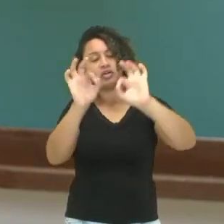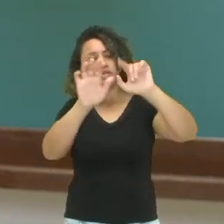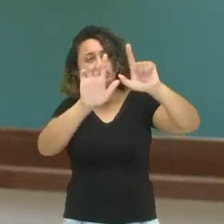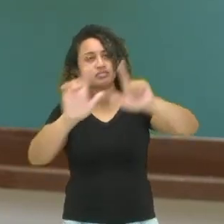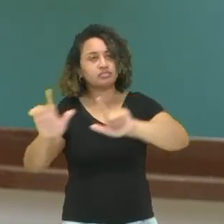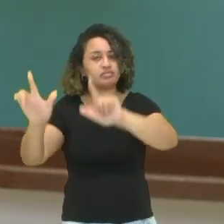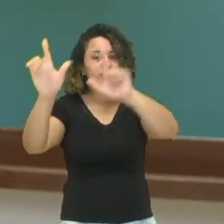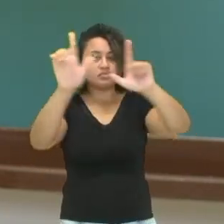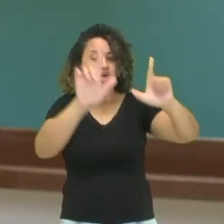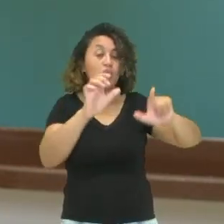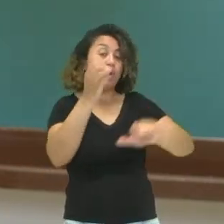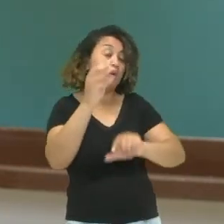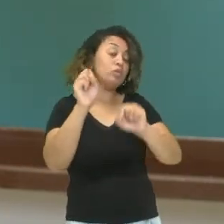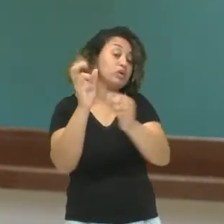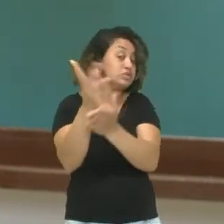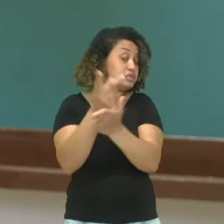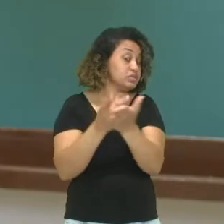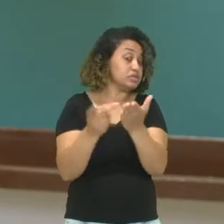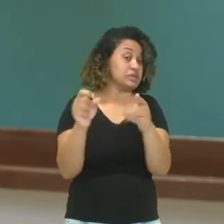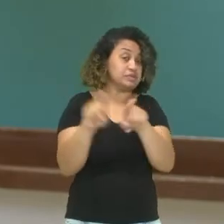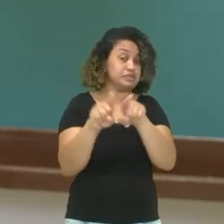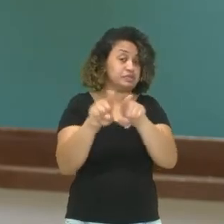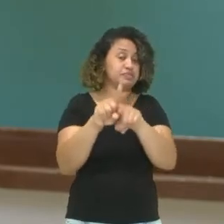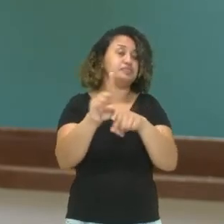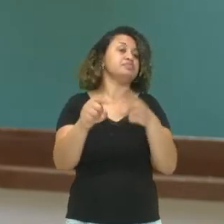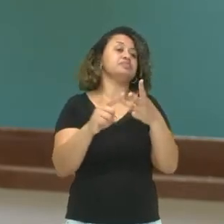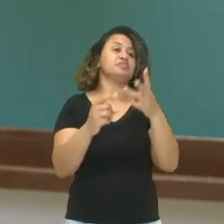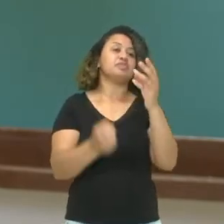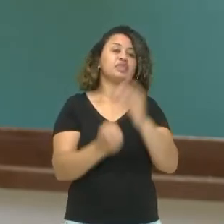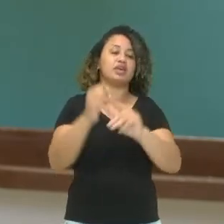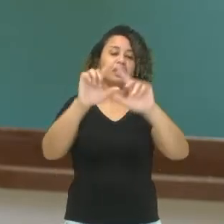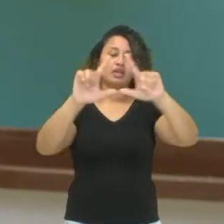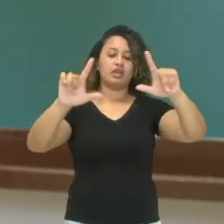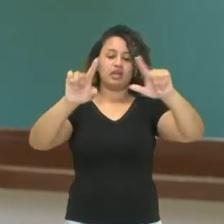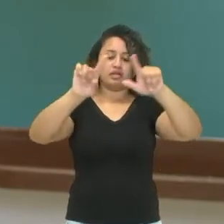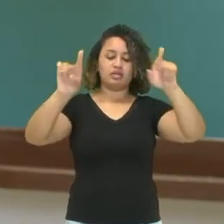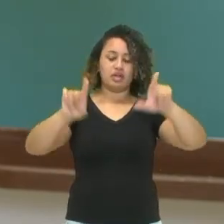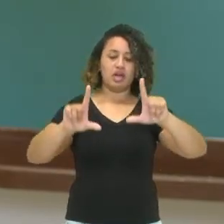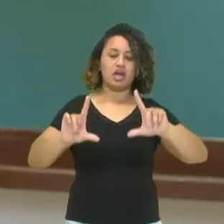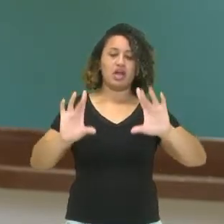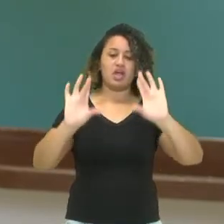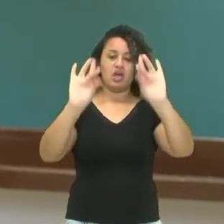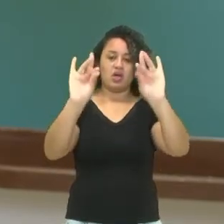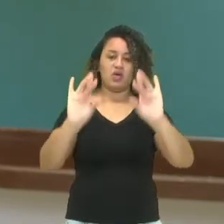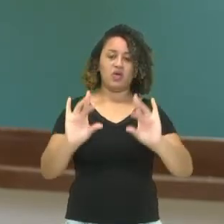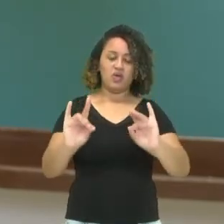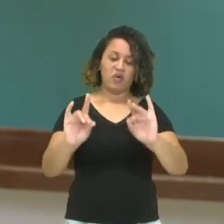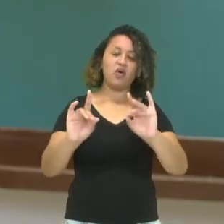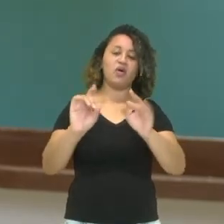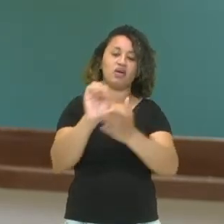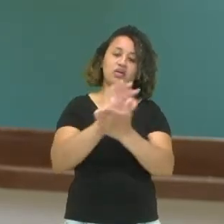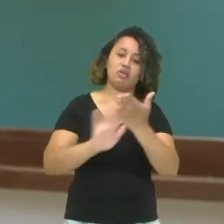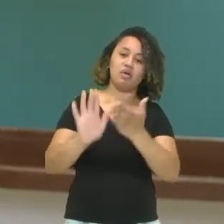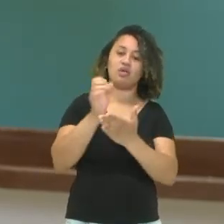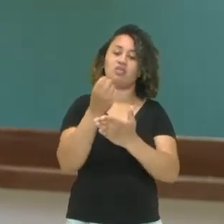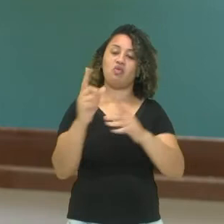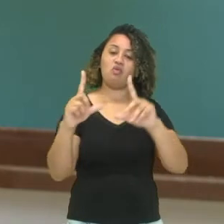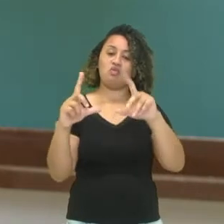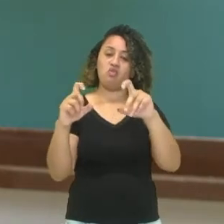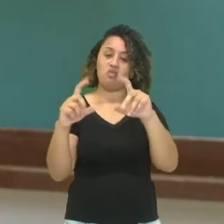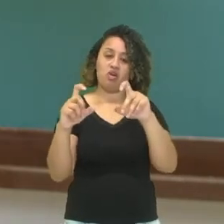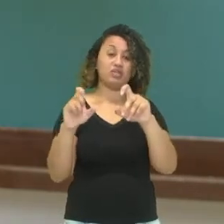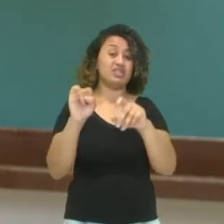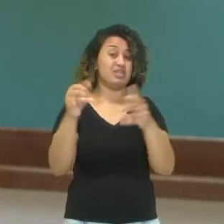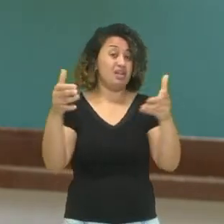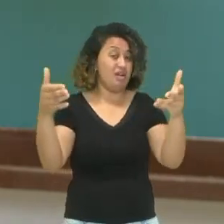Ou mesmo você pode desenhá-la. Crie um quadro e cole a foto desta mulher. Então você pode, ou se você não tiver